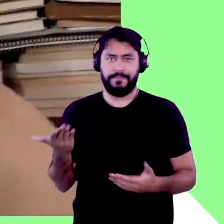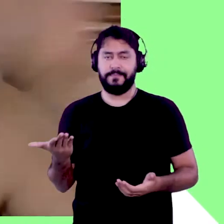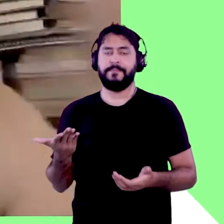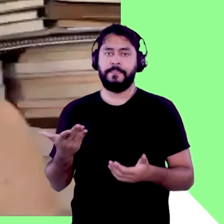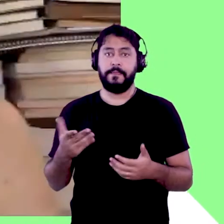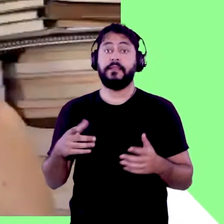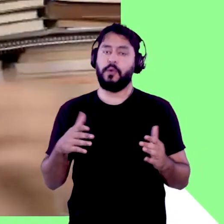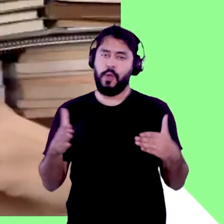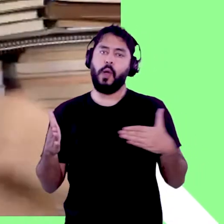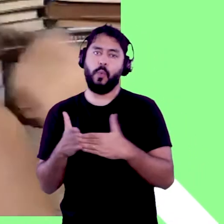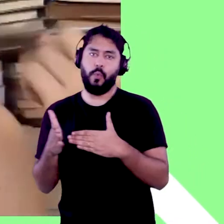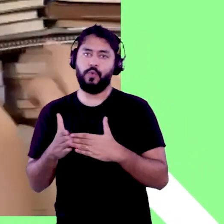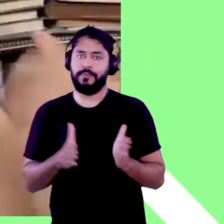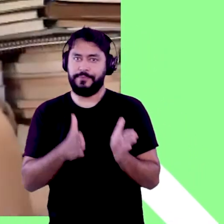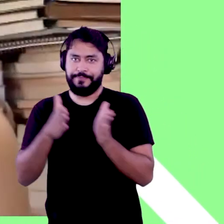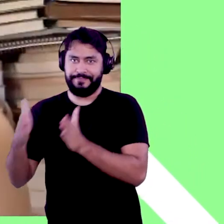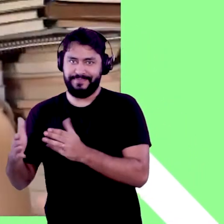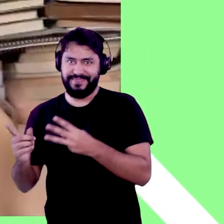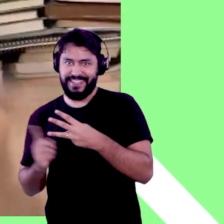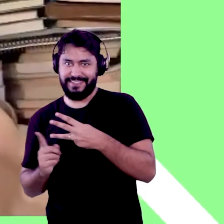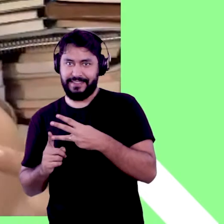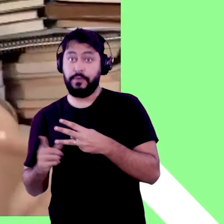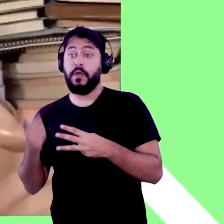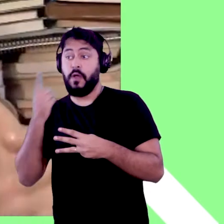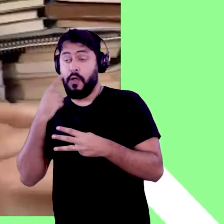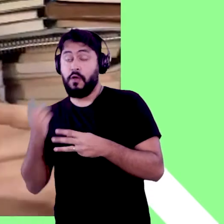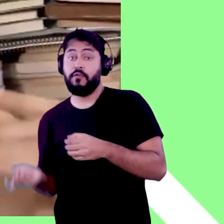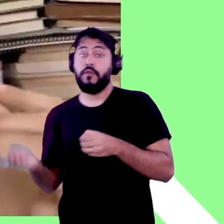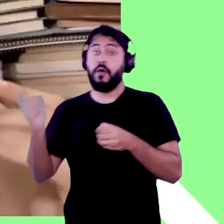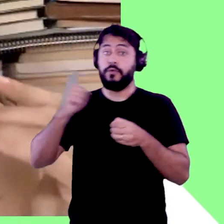aí, voltando para o começo, Cláudio, o que eu acredito que